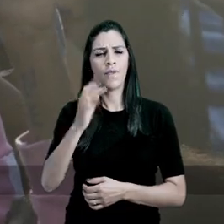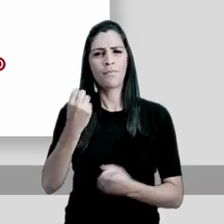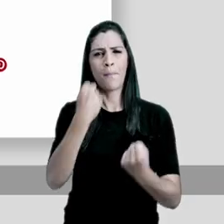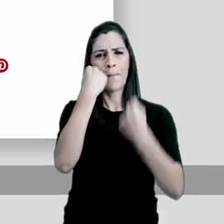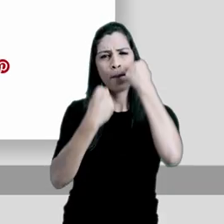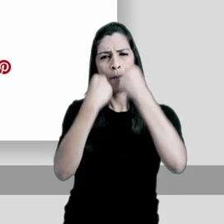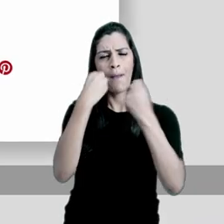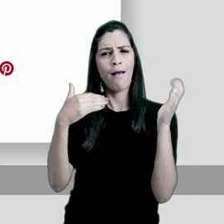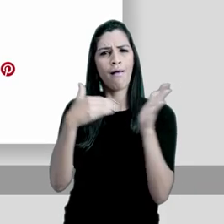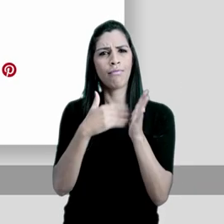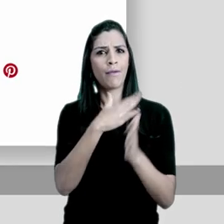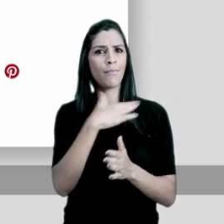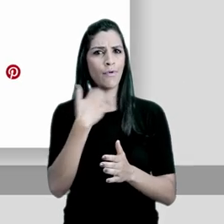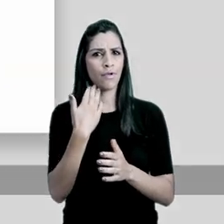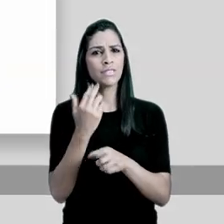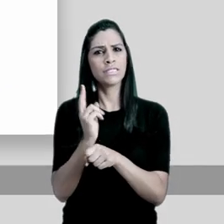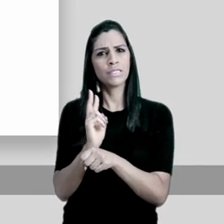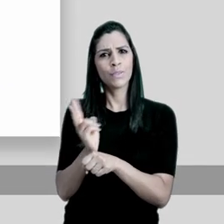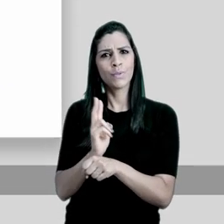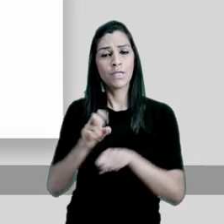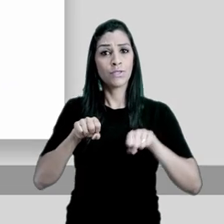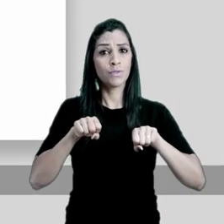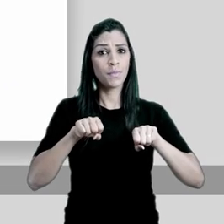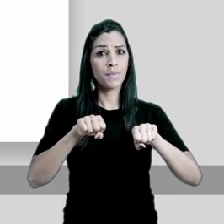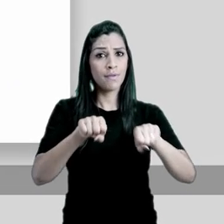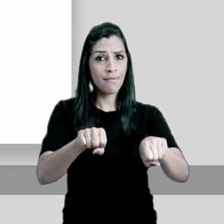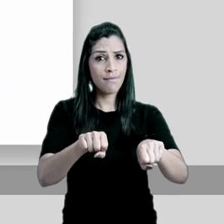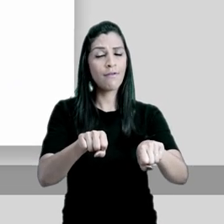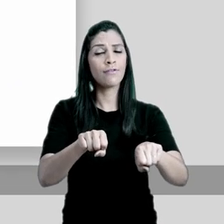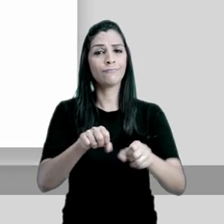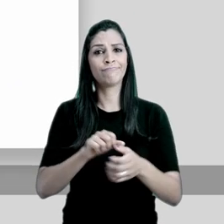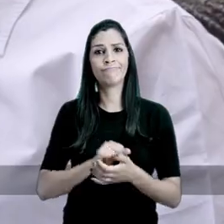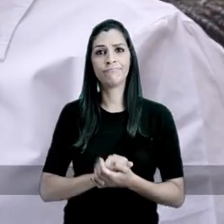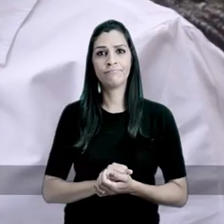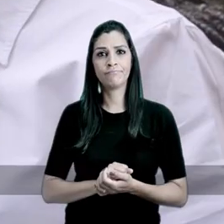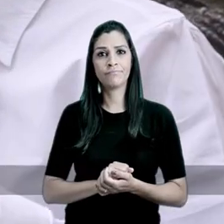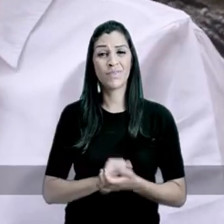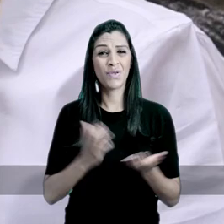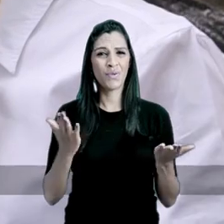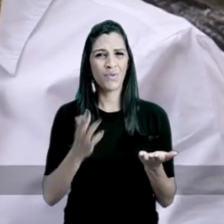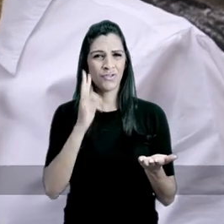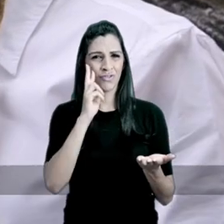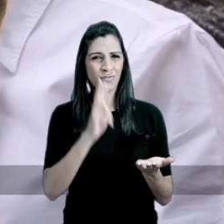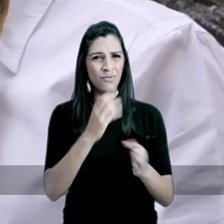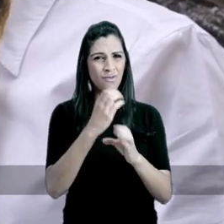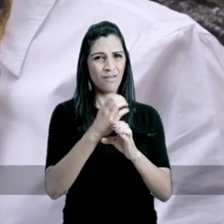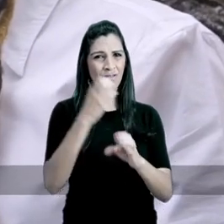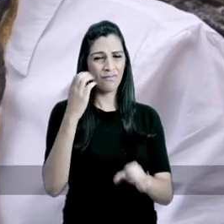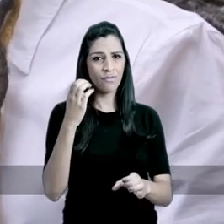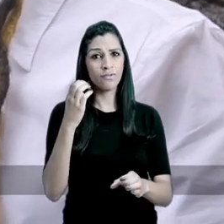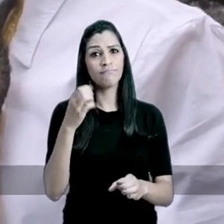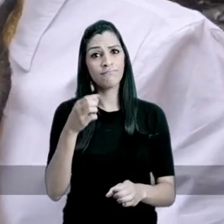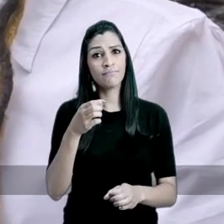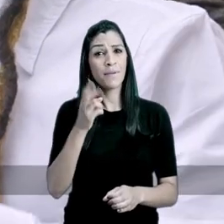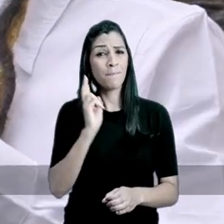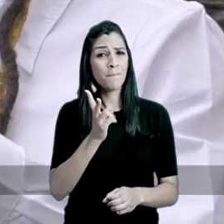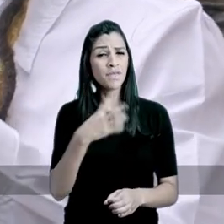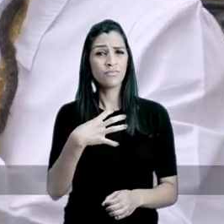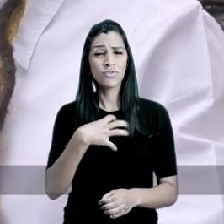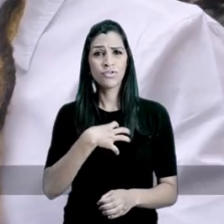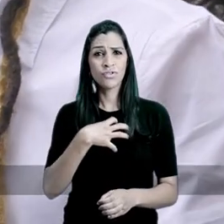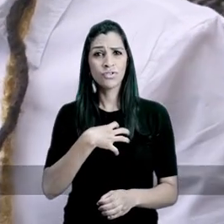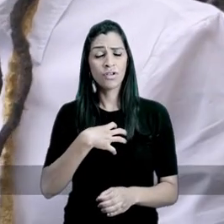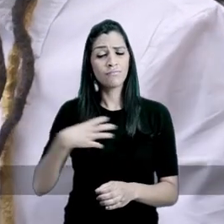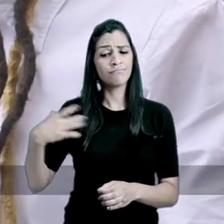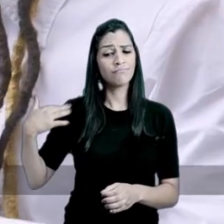Freitas foi espancado até a morte por seguranças de um supermercado. E hoje o que a gente viu no Carrefour é que essa